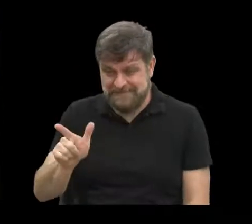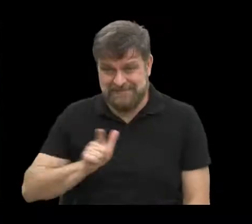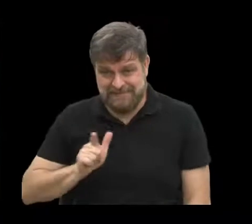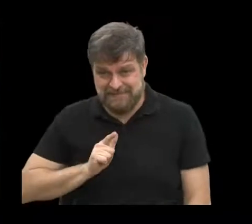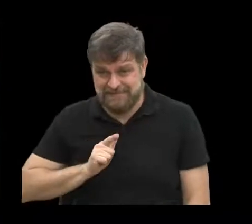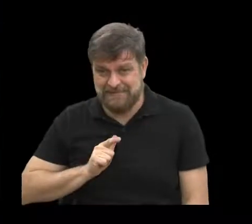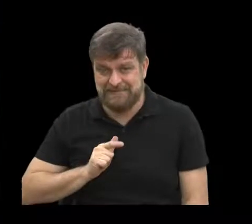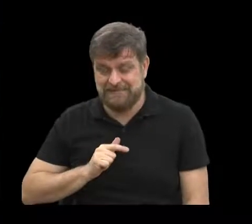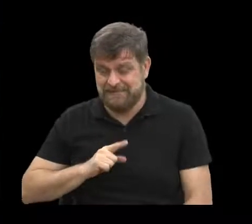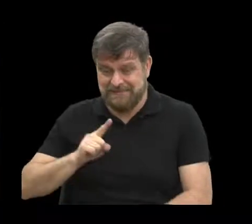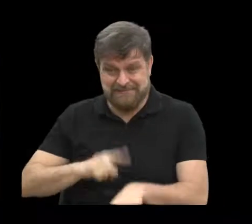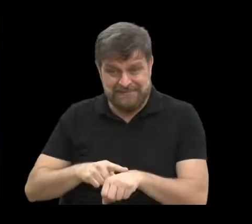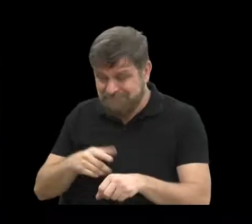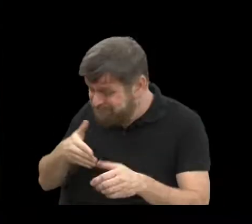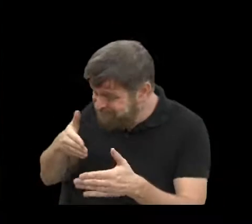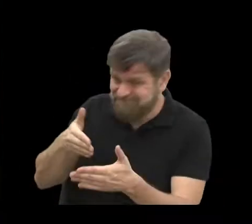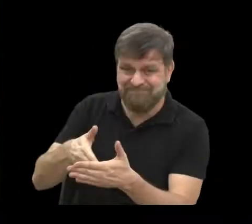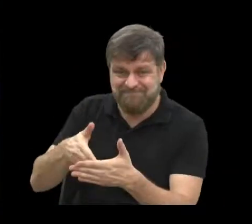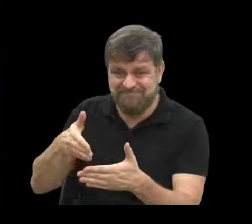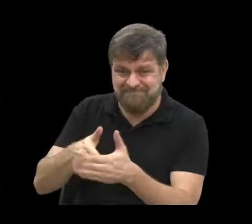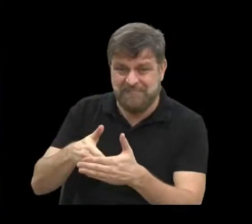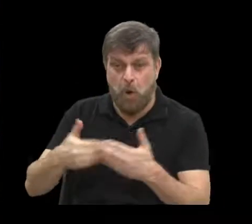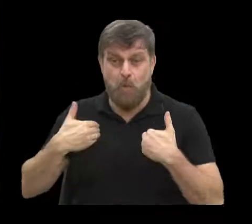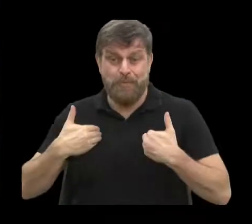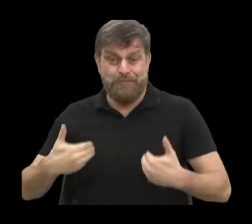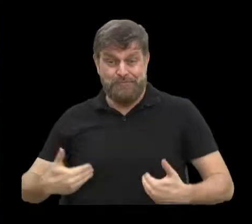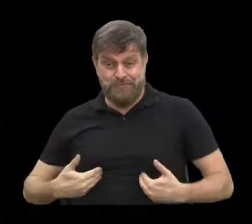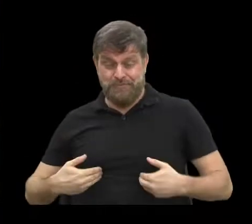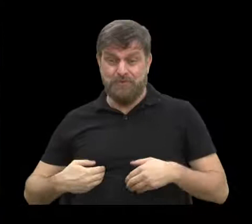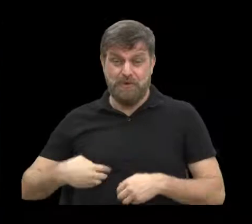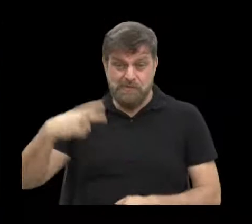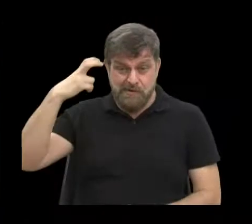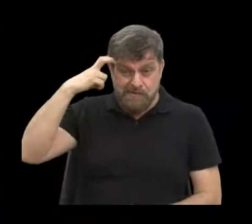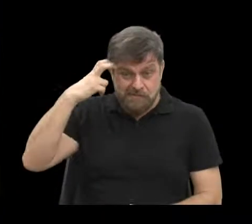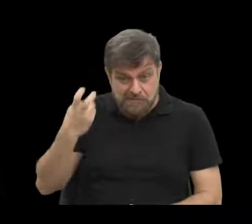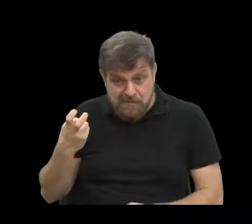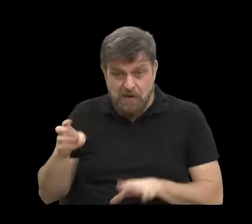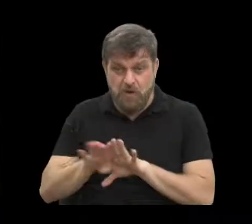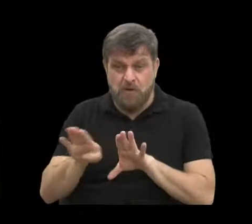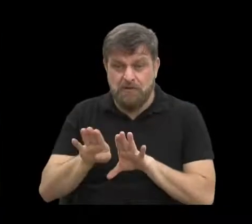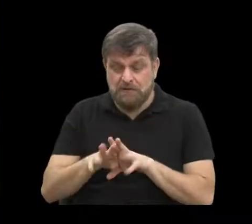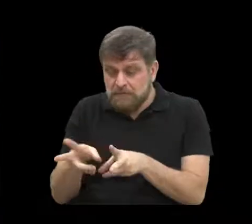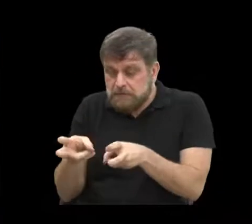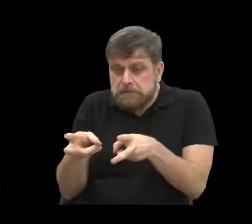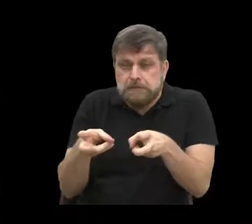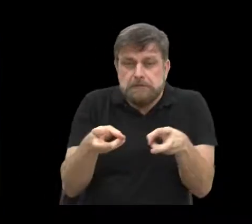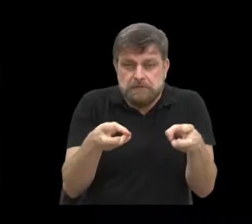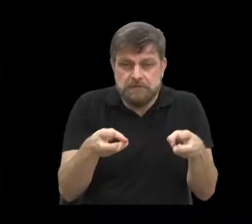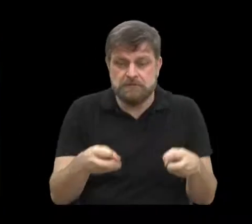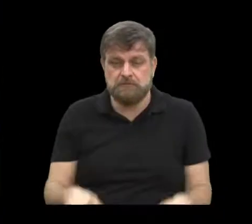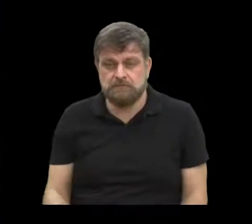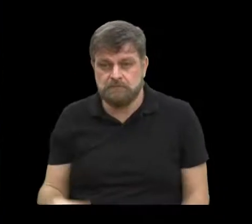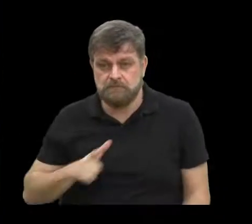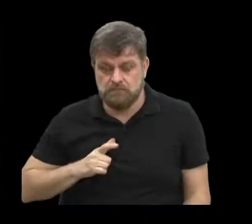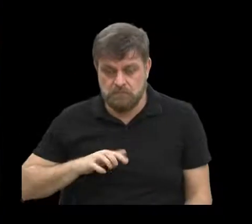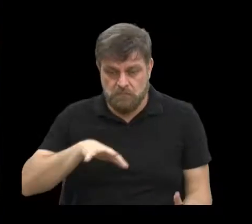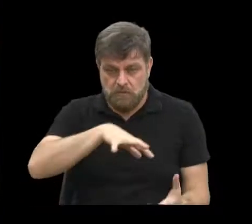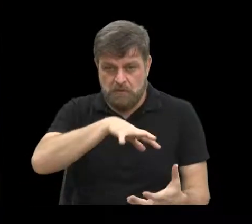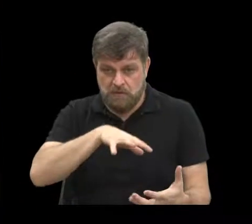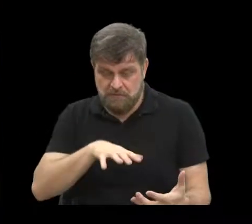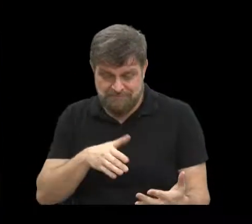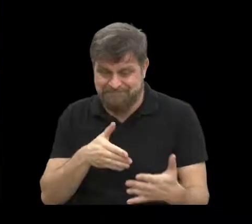de longo prazo, de natureza física, intelectual ou sensorial, o qual a interação com uma ou